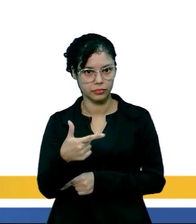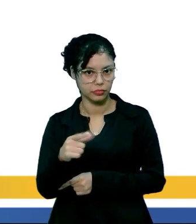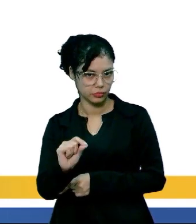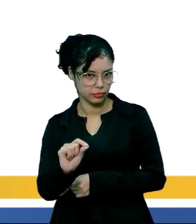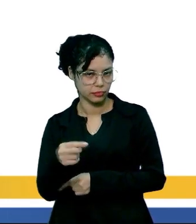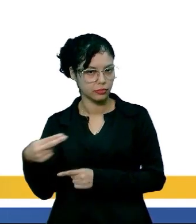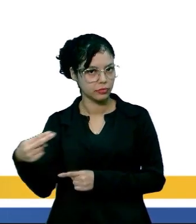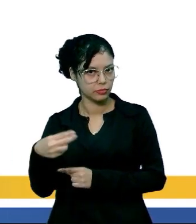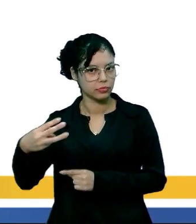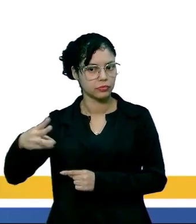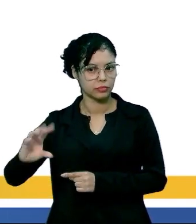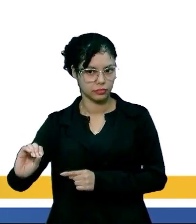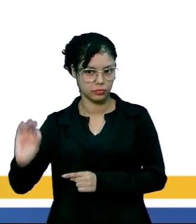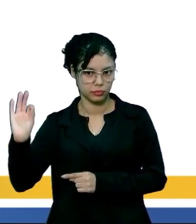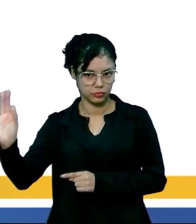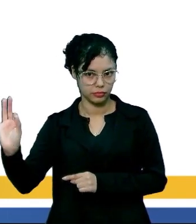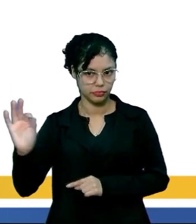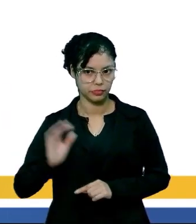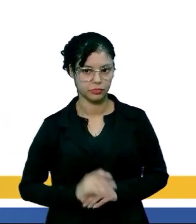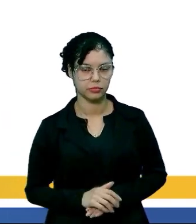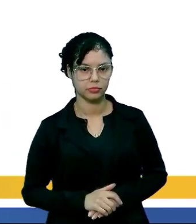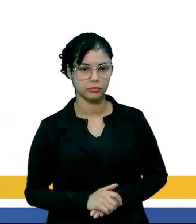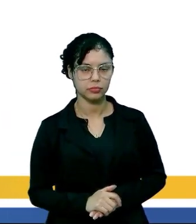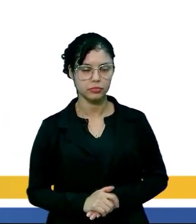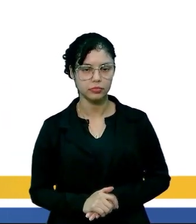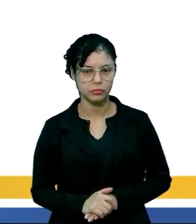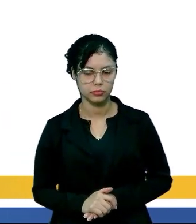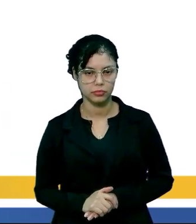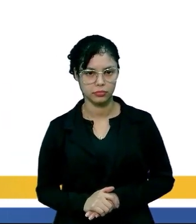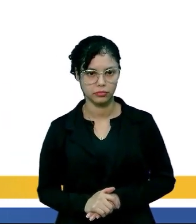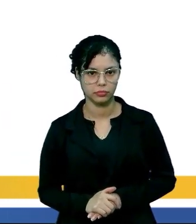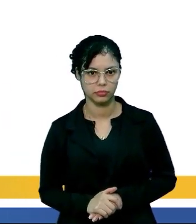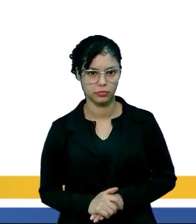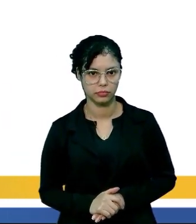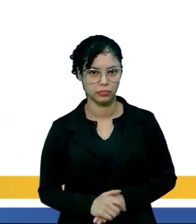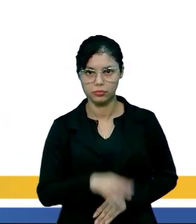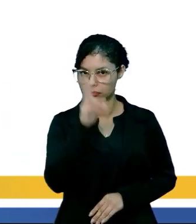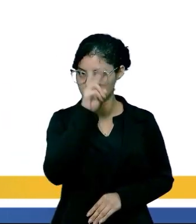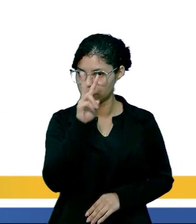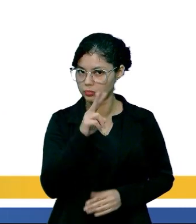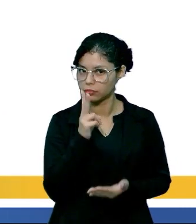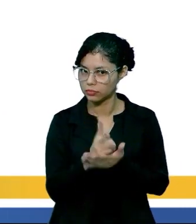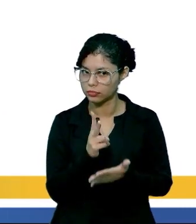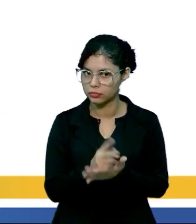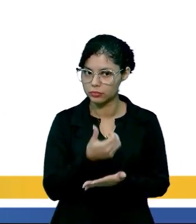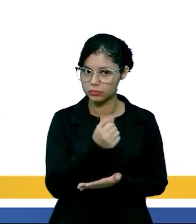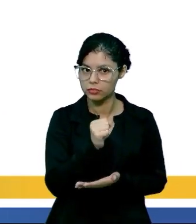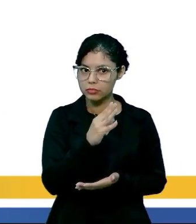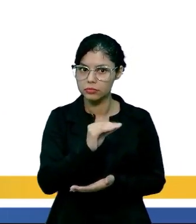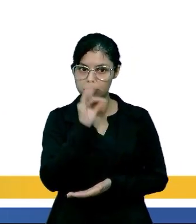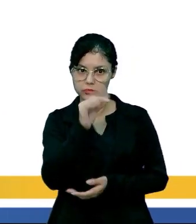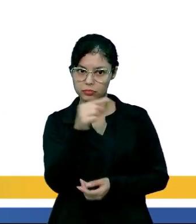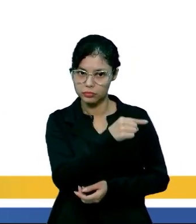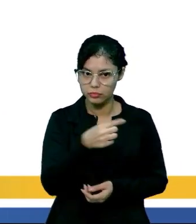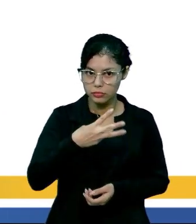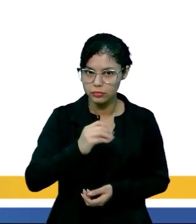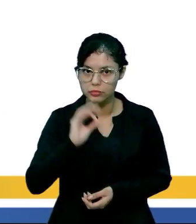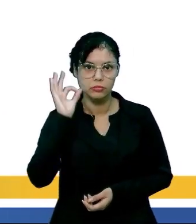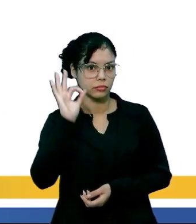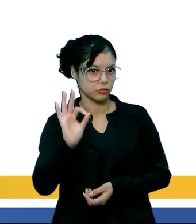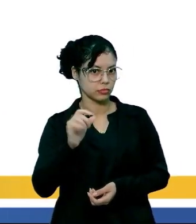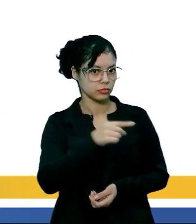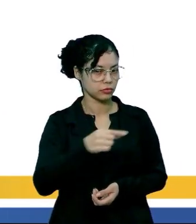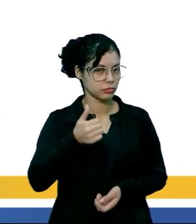menos 120, tá? Que é igual a 30 graus. Lembrando que é 180 graus menos 30